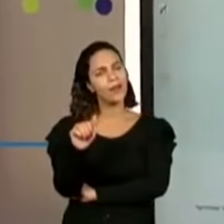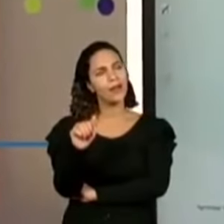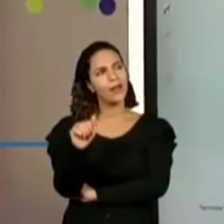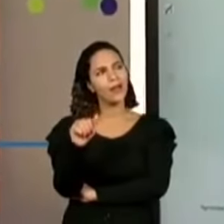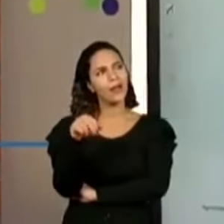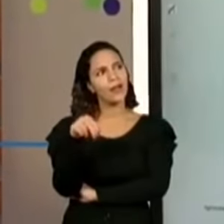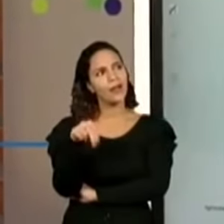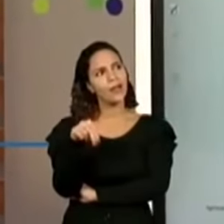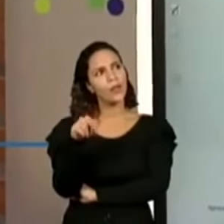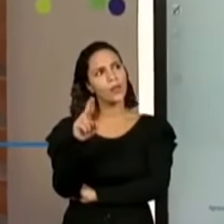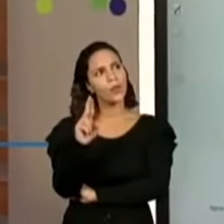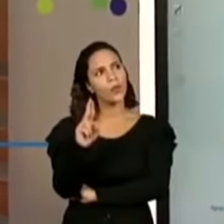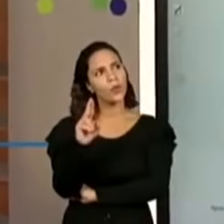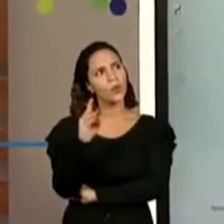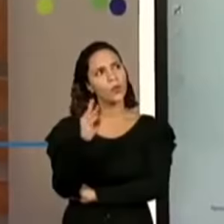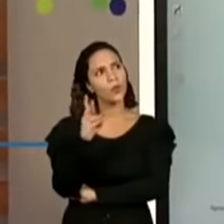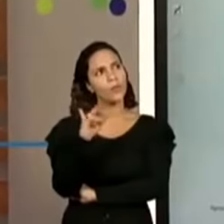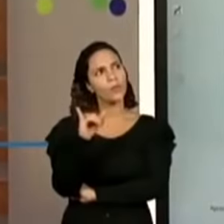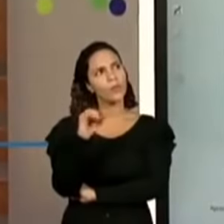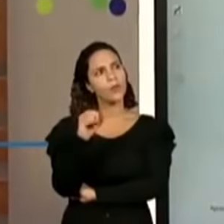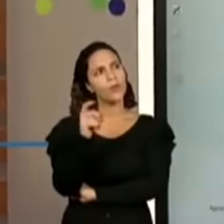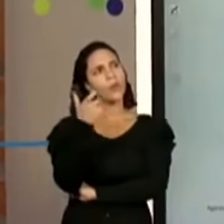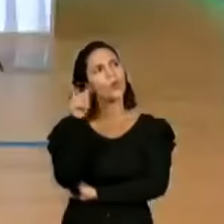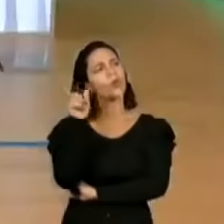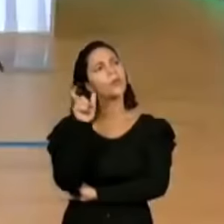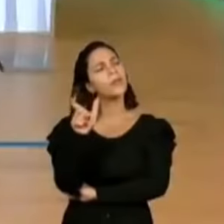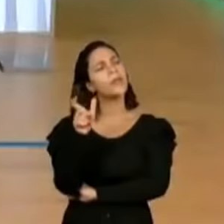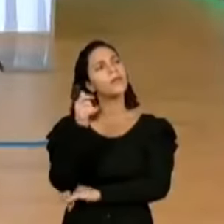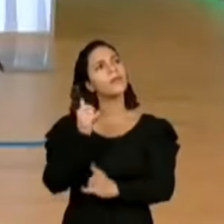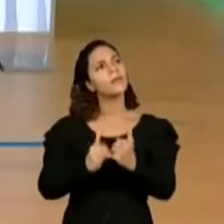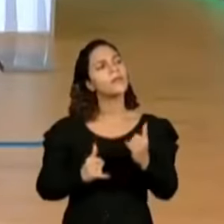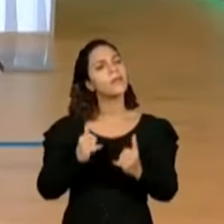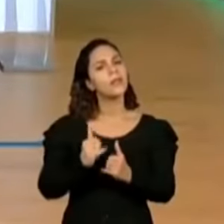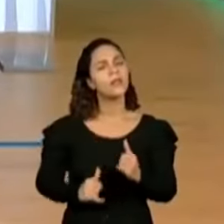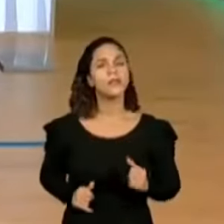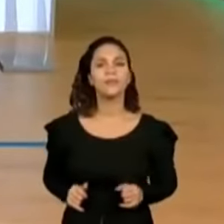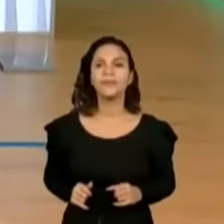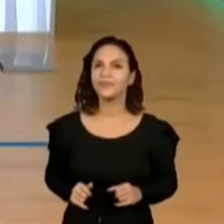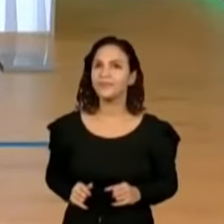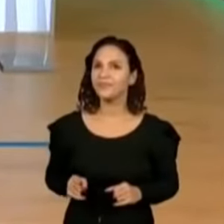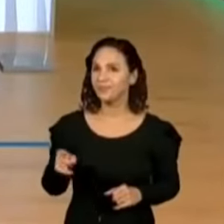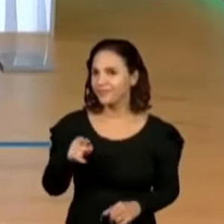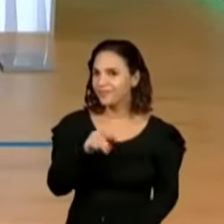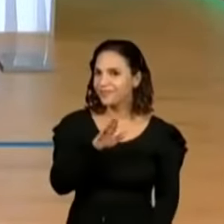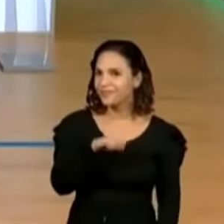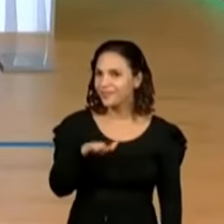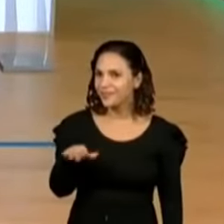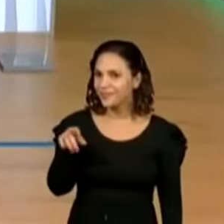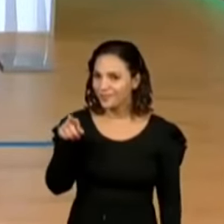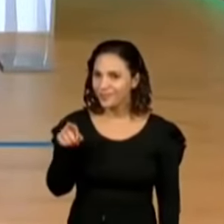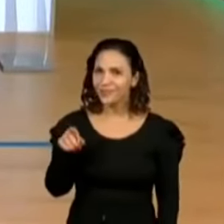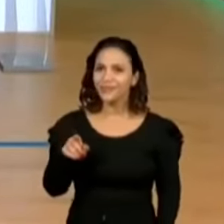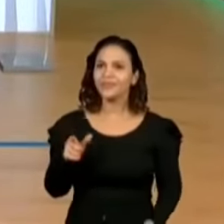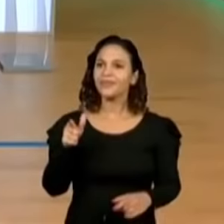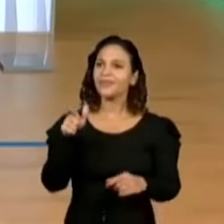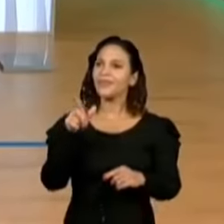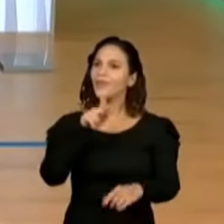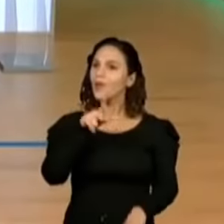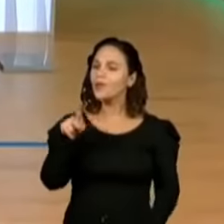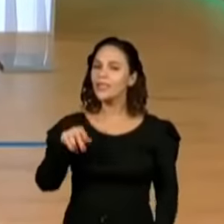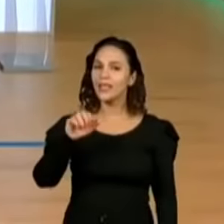pode recordar e trazer para esse momento. Manúbrio. Olha, os estudantes aí da professora Ana Flávia, lá do Jardim